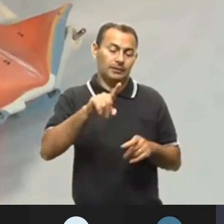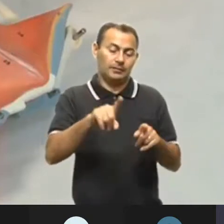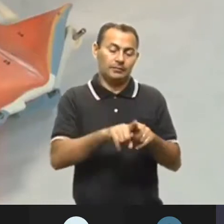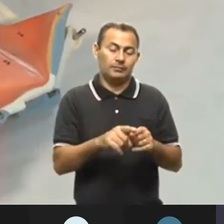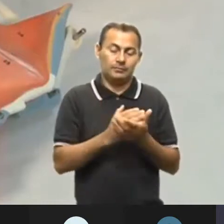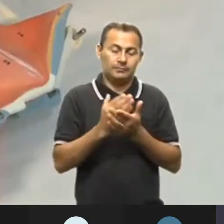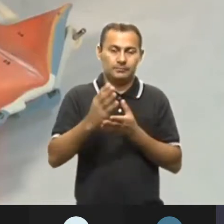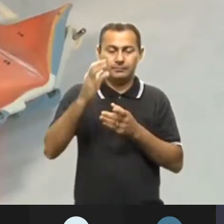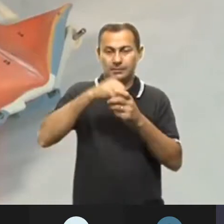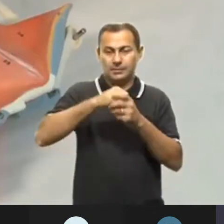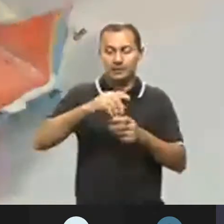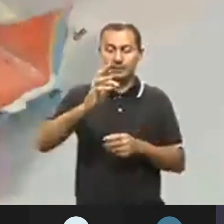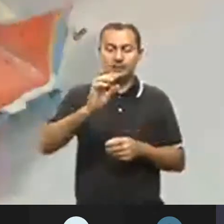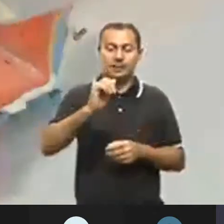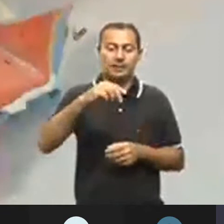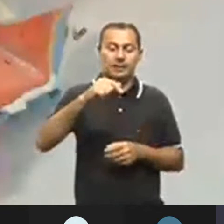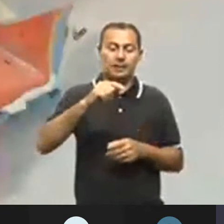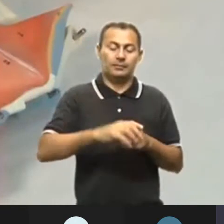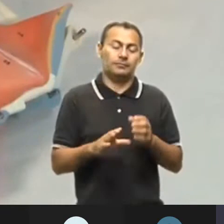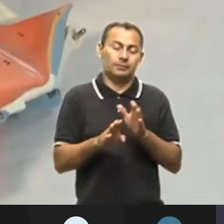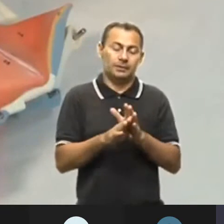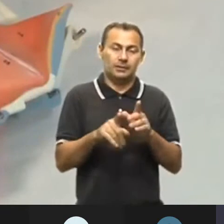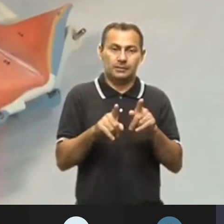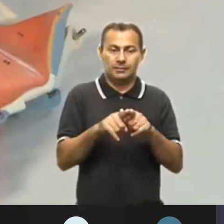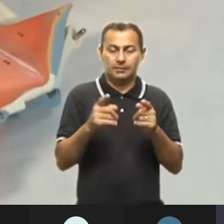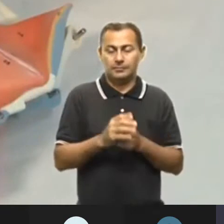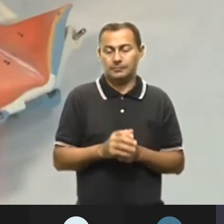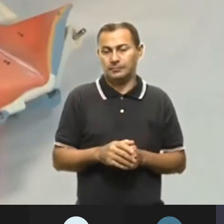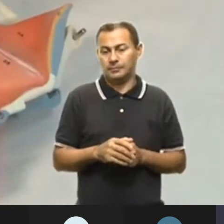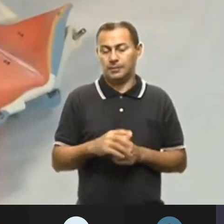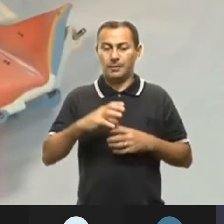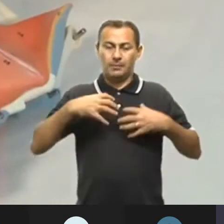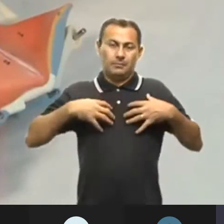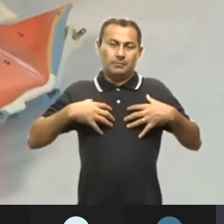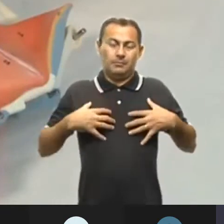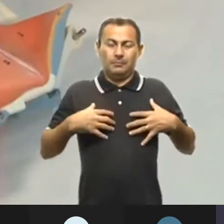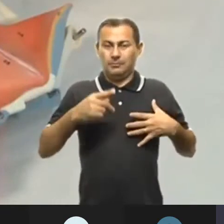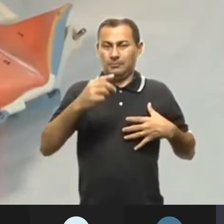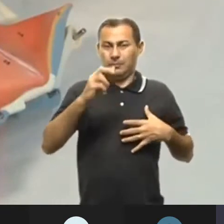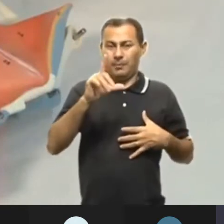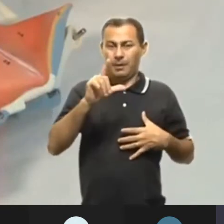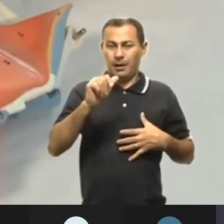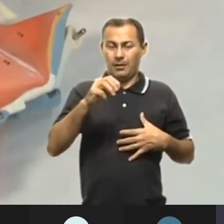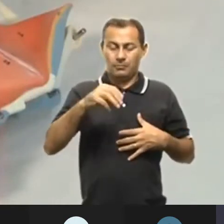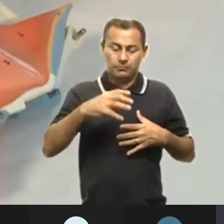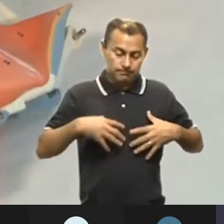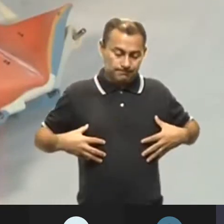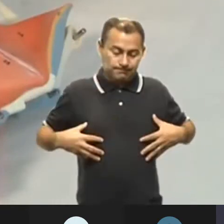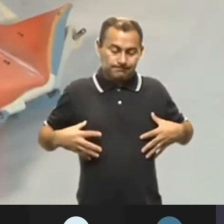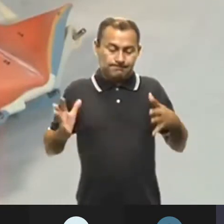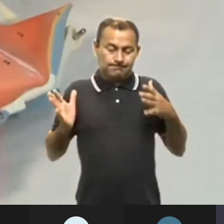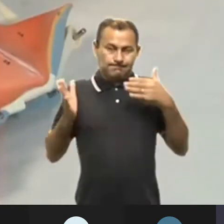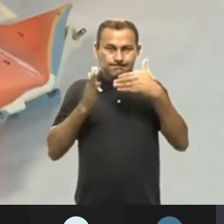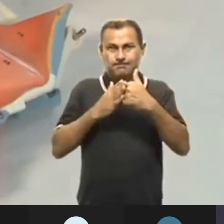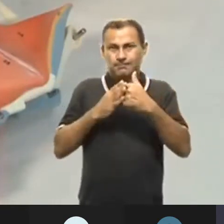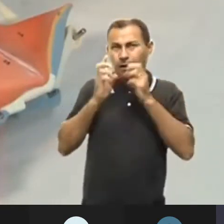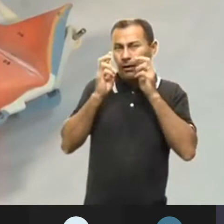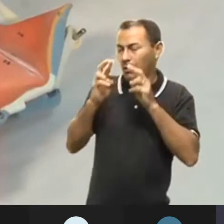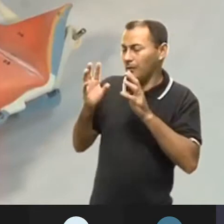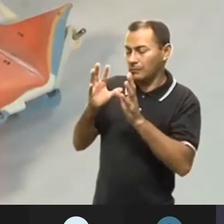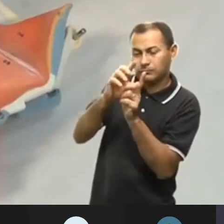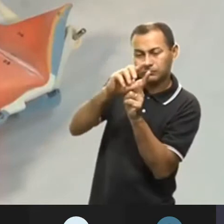passe para dentro da traqueia e acabe chegando lá nos pulmões, tá? Então, ela se fecha, aí nós temos a prega